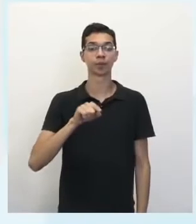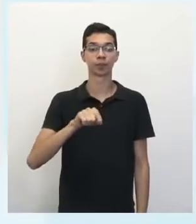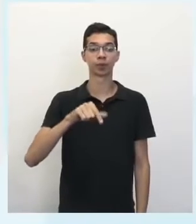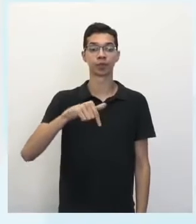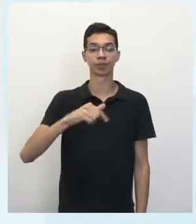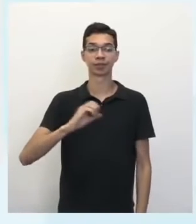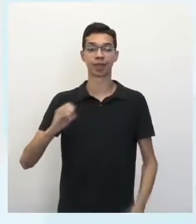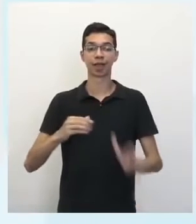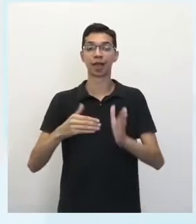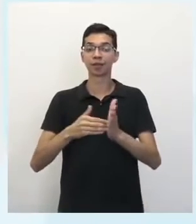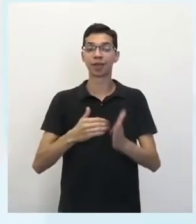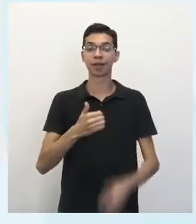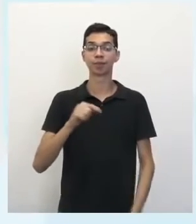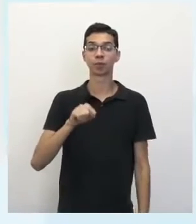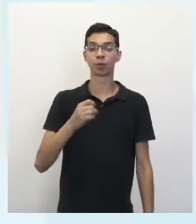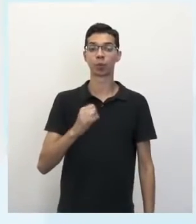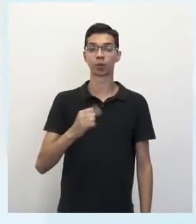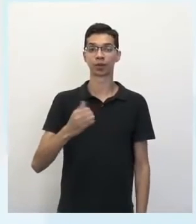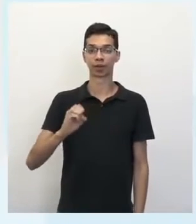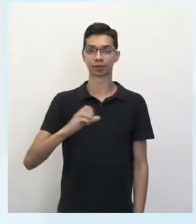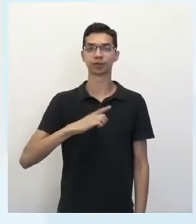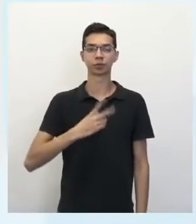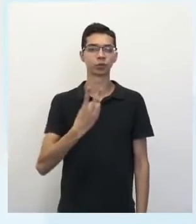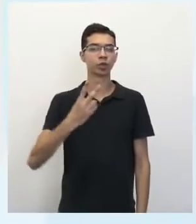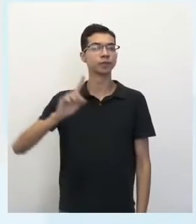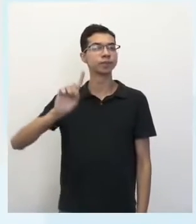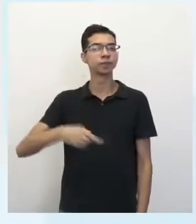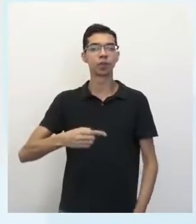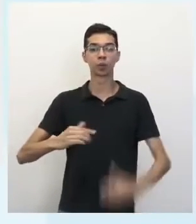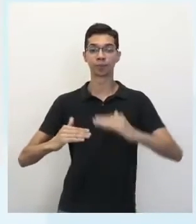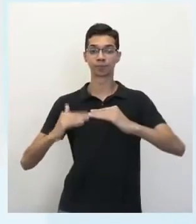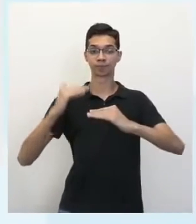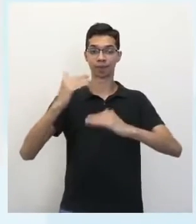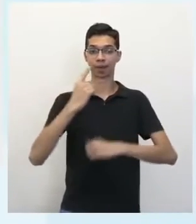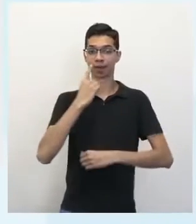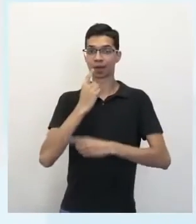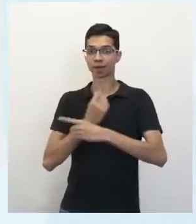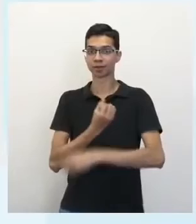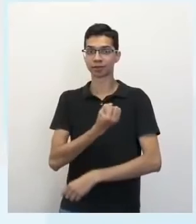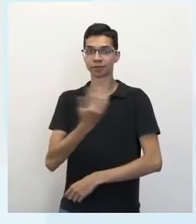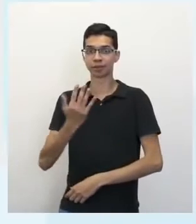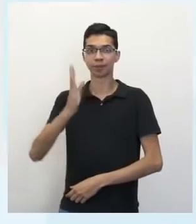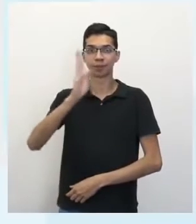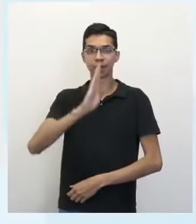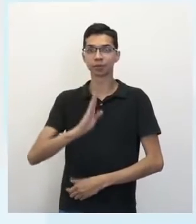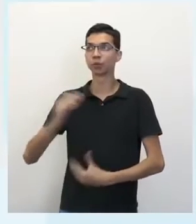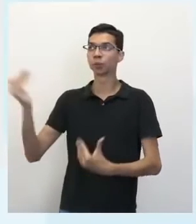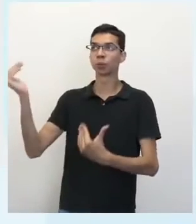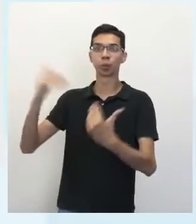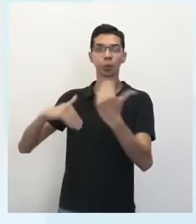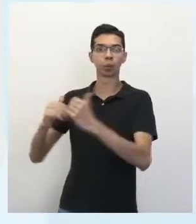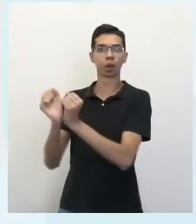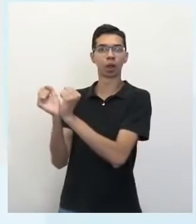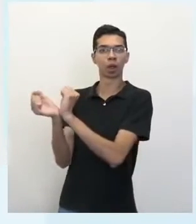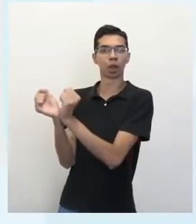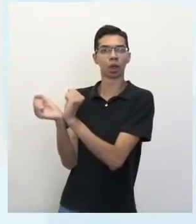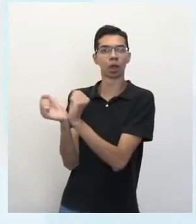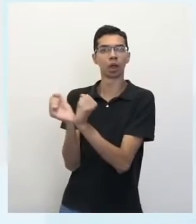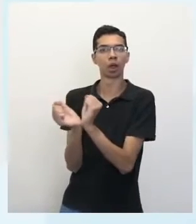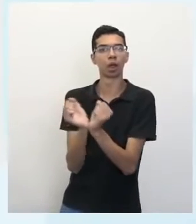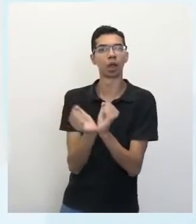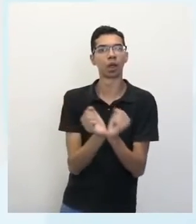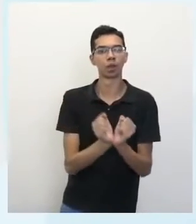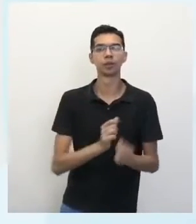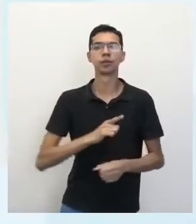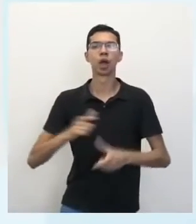1810. São mais de 2 milhões de escravizados, né, que vieram para o Brasil, né? Boa parte deles, né, vieram